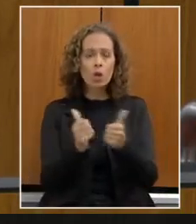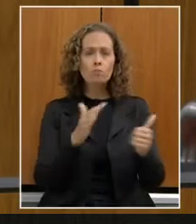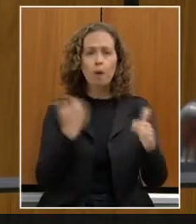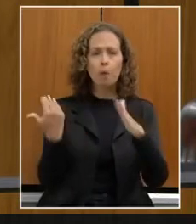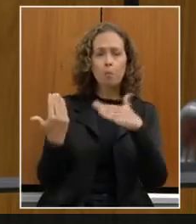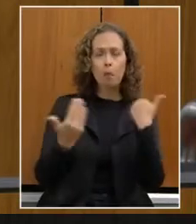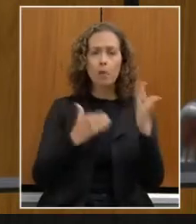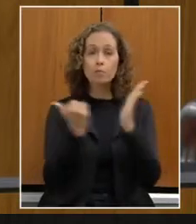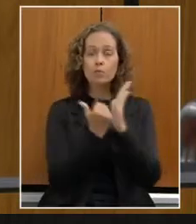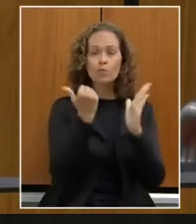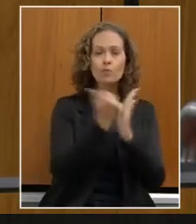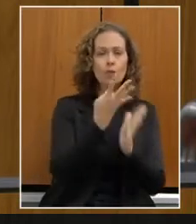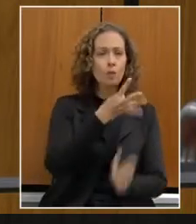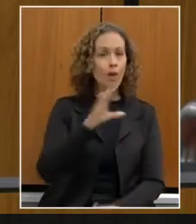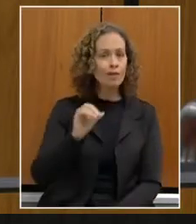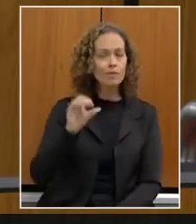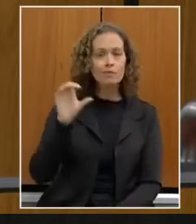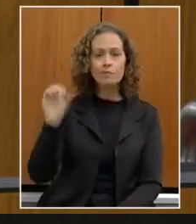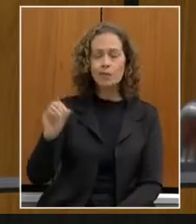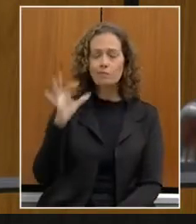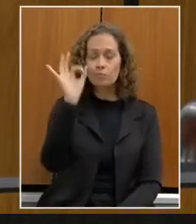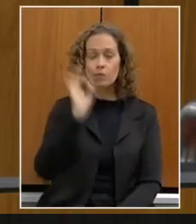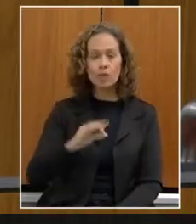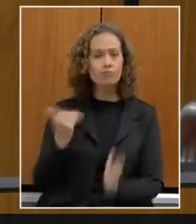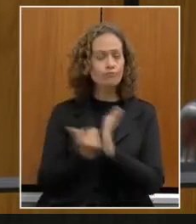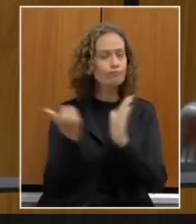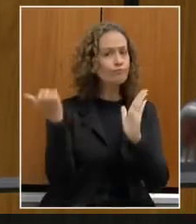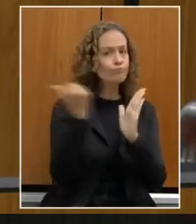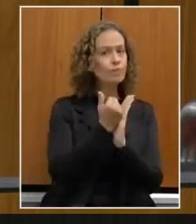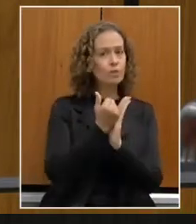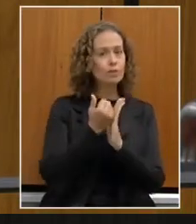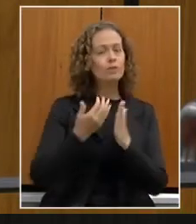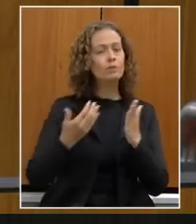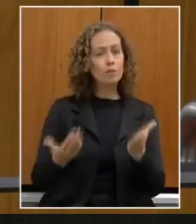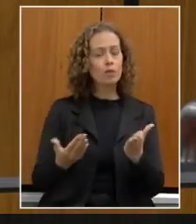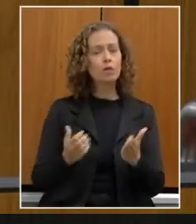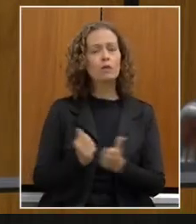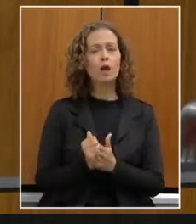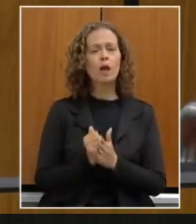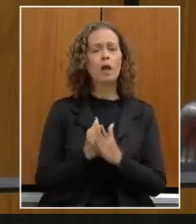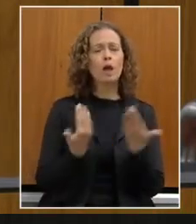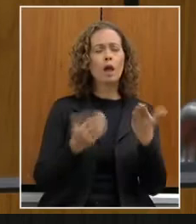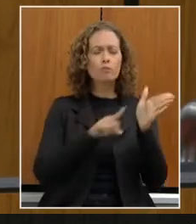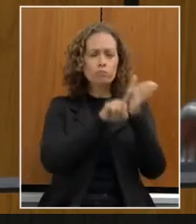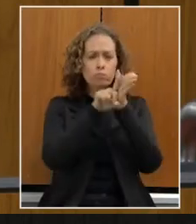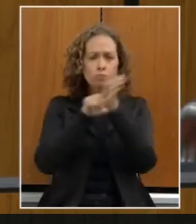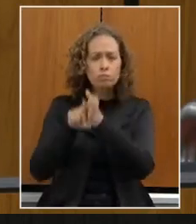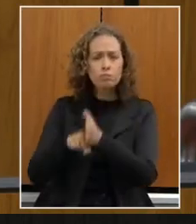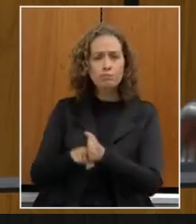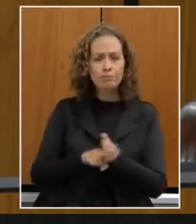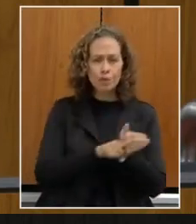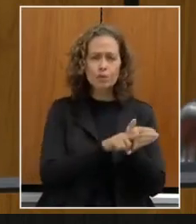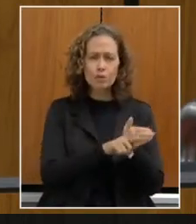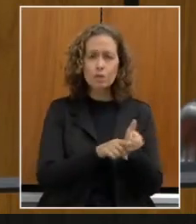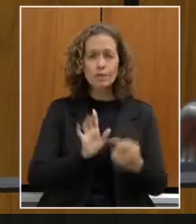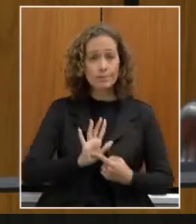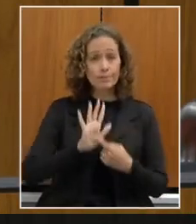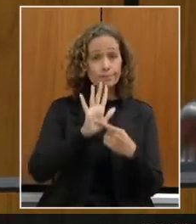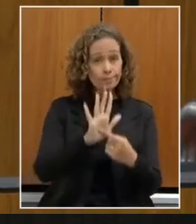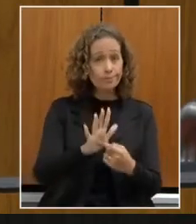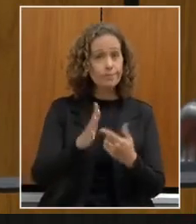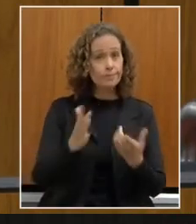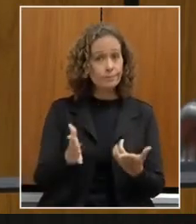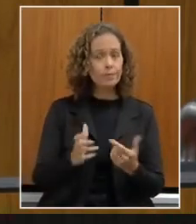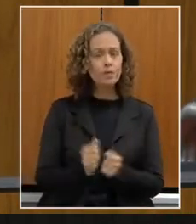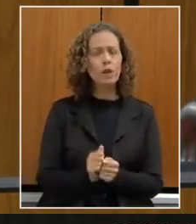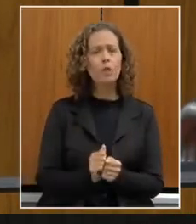no segundo bimestre de acordo com os dados do CAGED que também apontam que